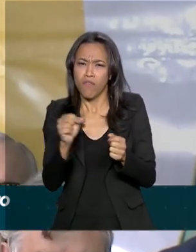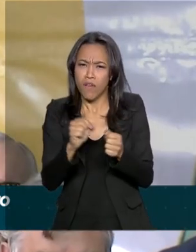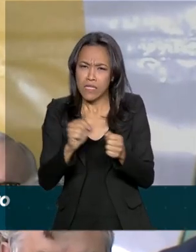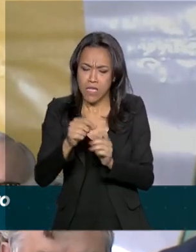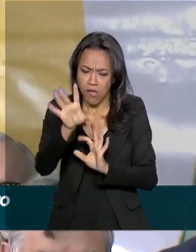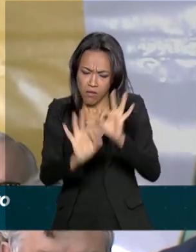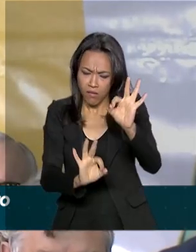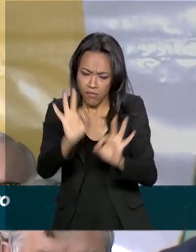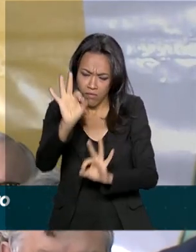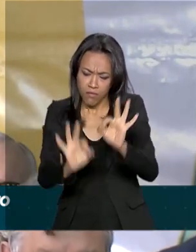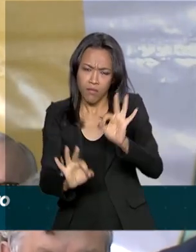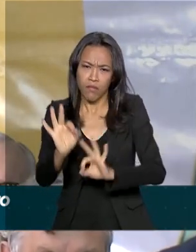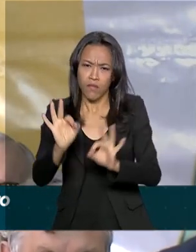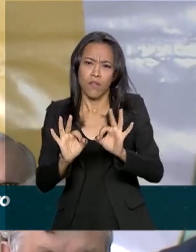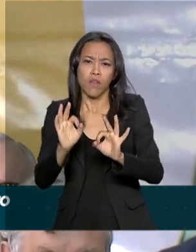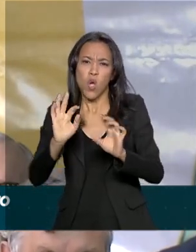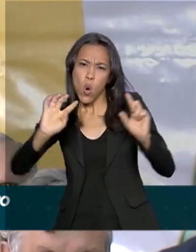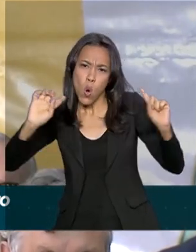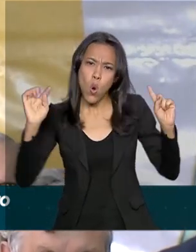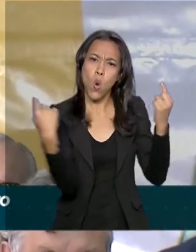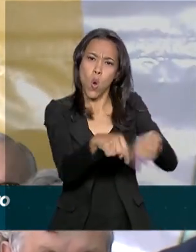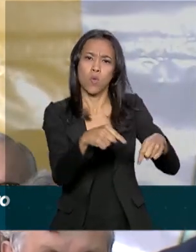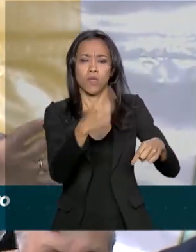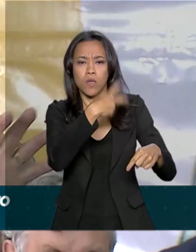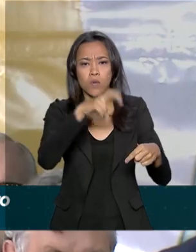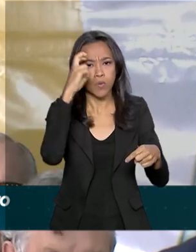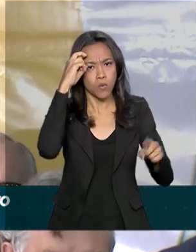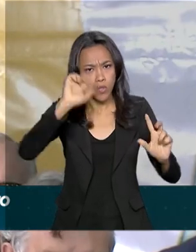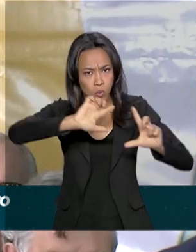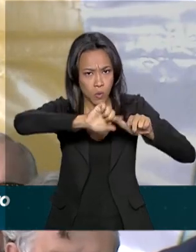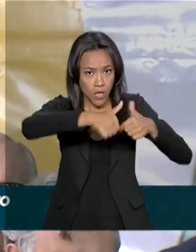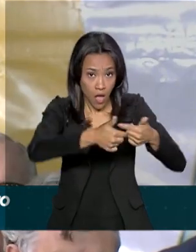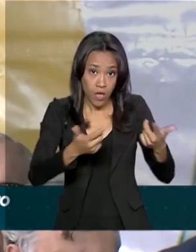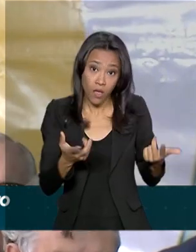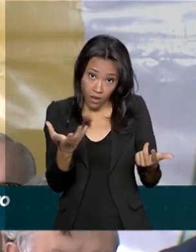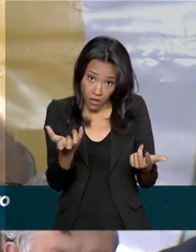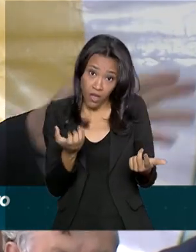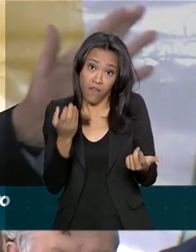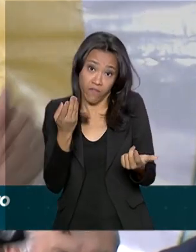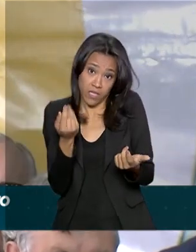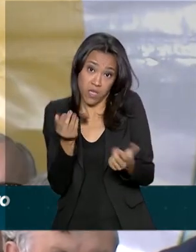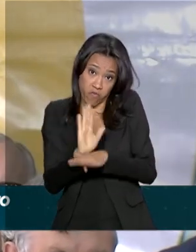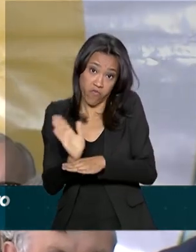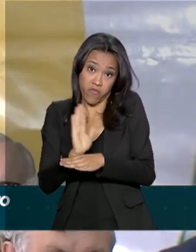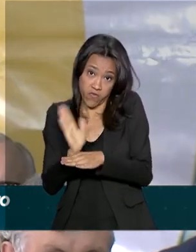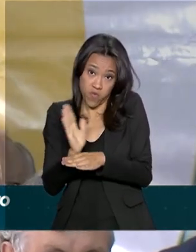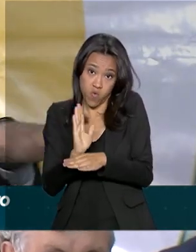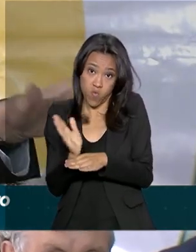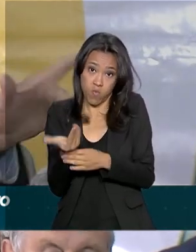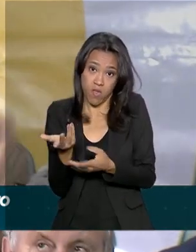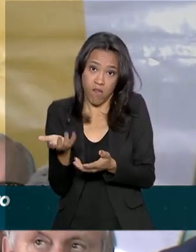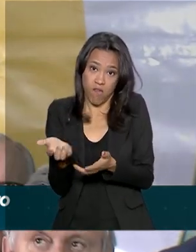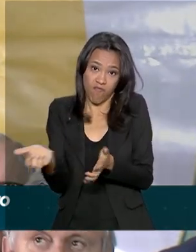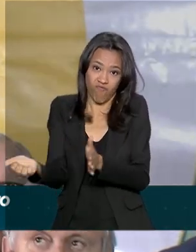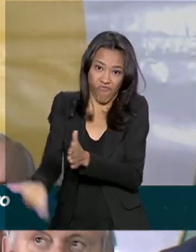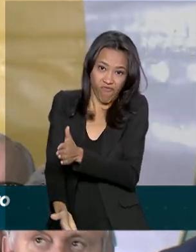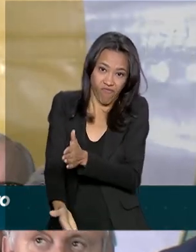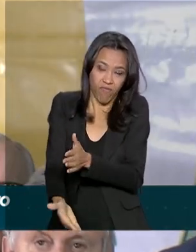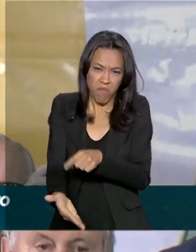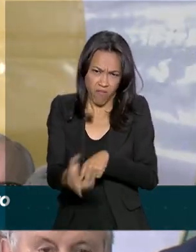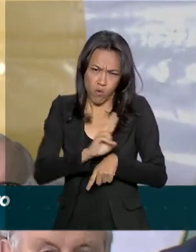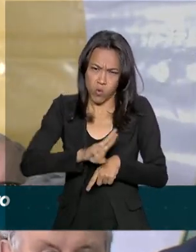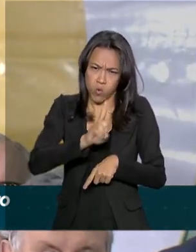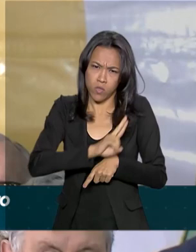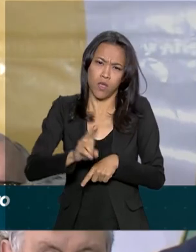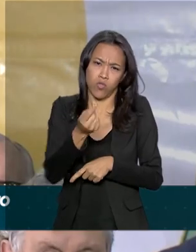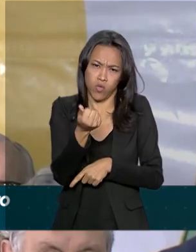e a nossa tradição judaico-cristã. Quer fazer filme da Bruna Sufistinha? Vá fazer! Mas não vai ser com dinheiro público,